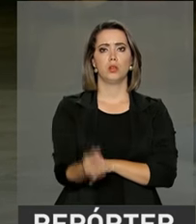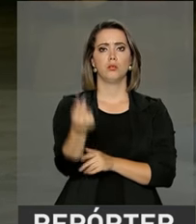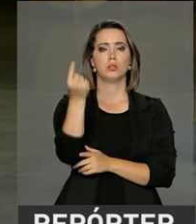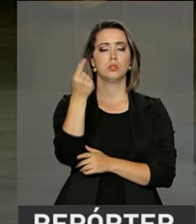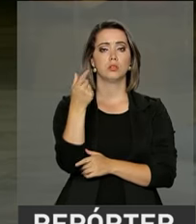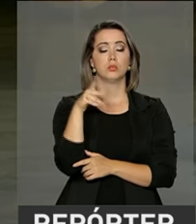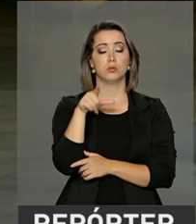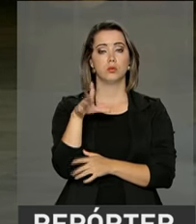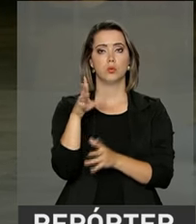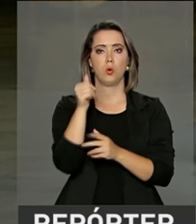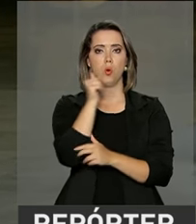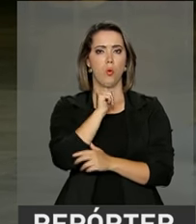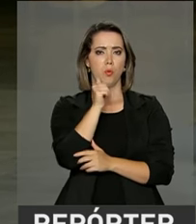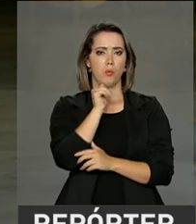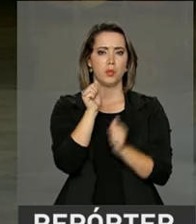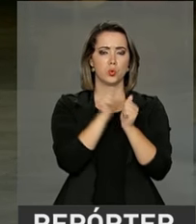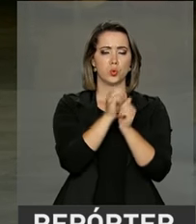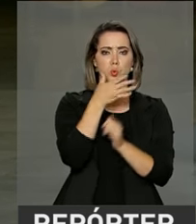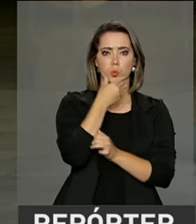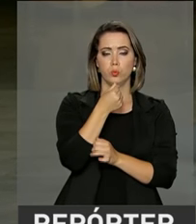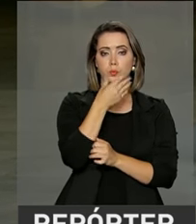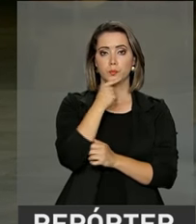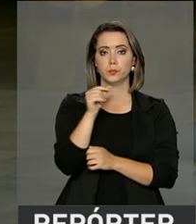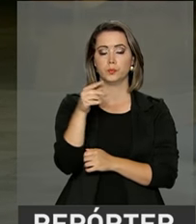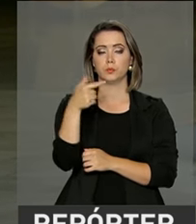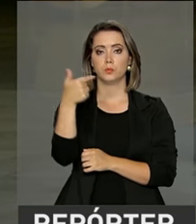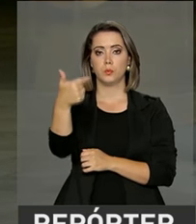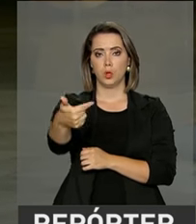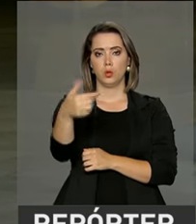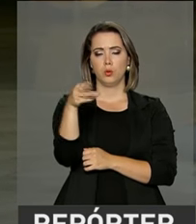aí considerando homens e mulheres, foi de